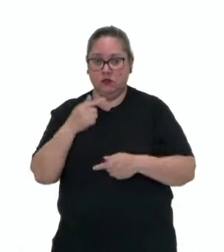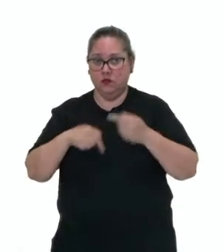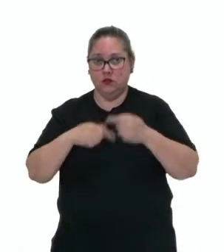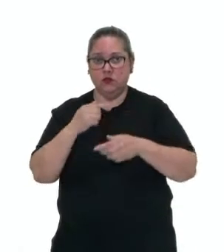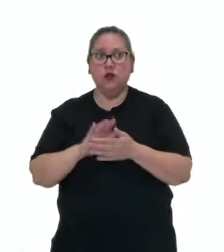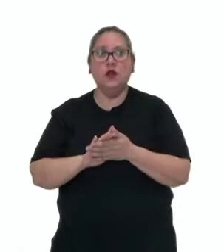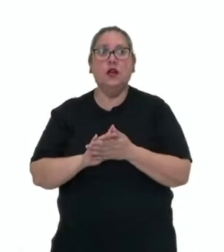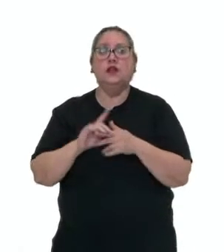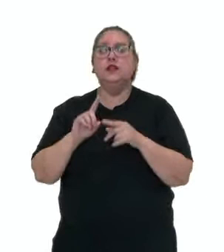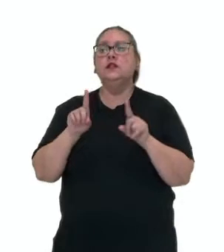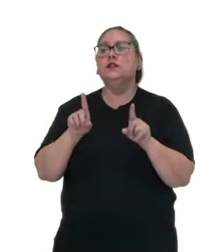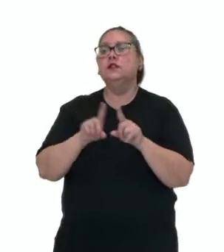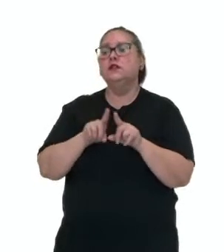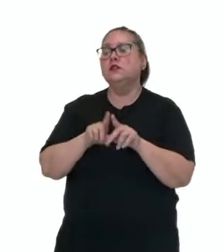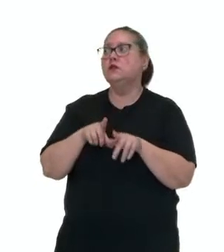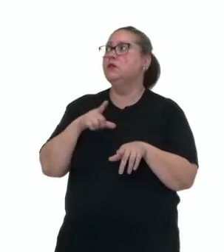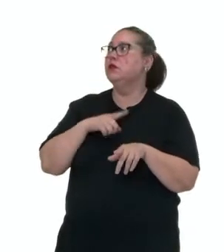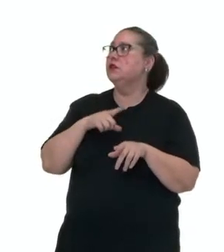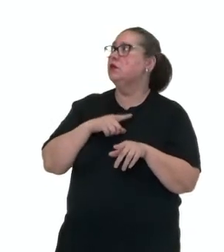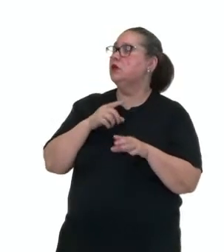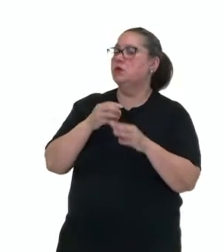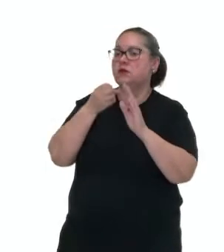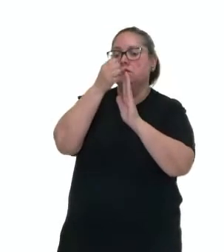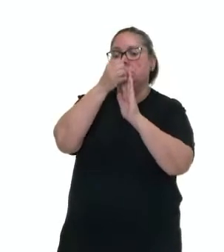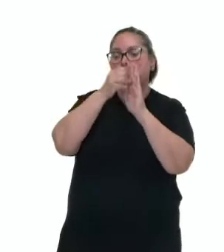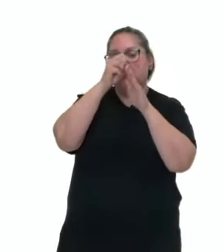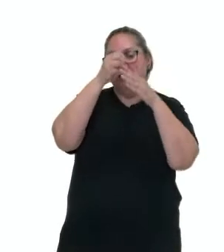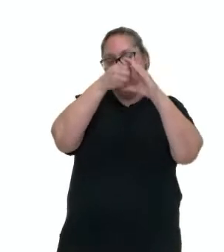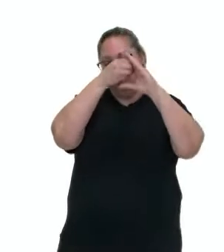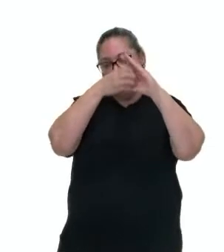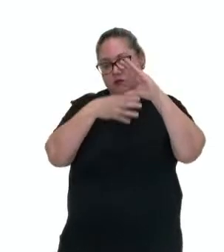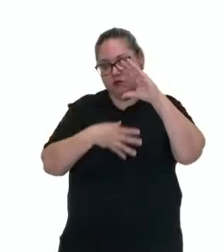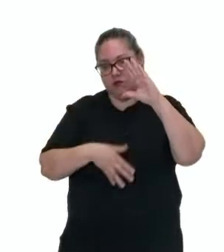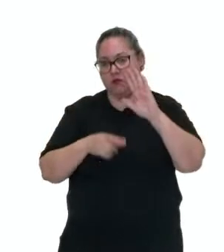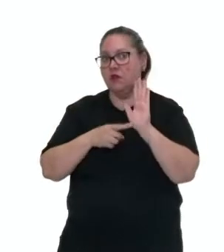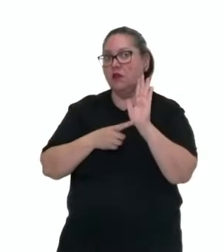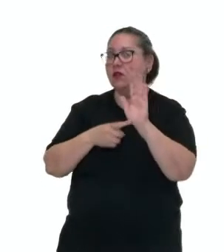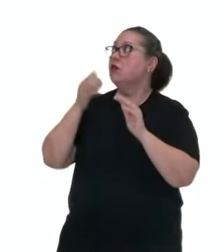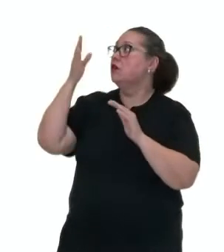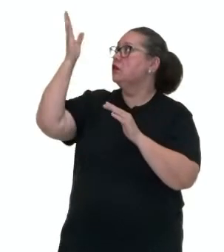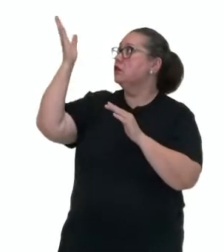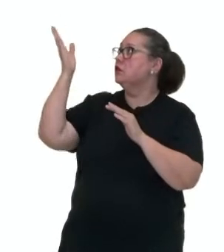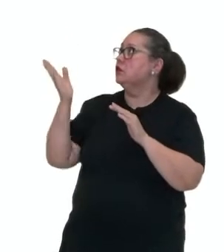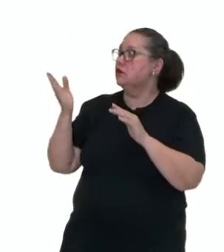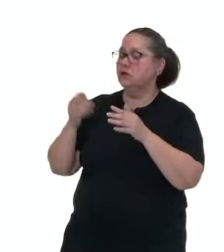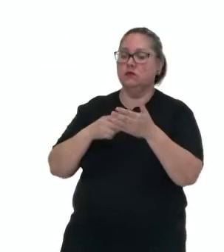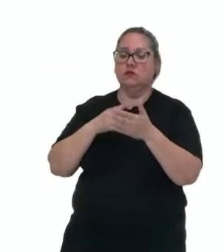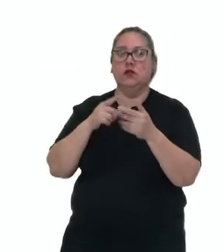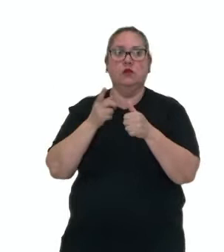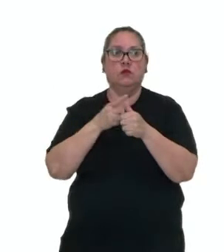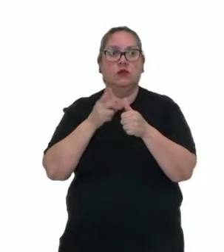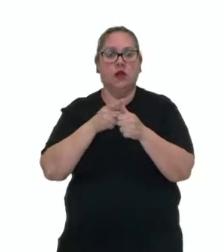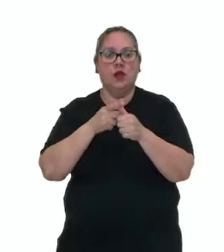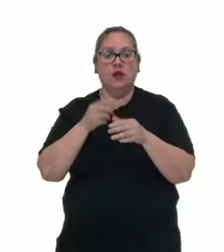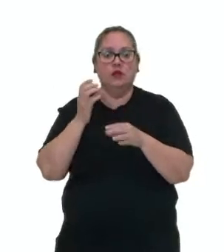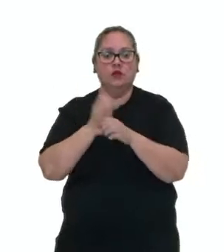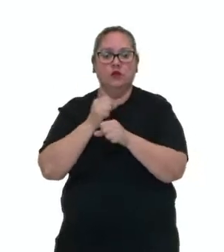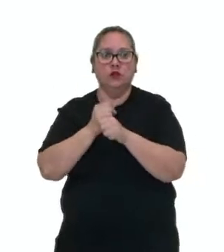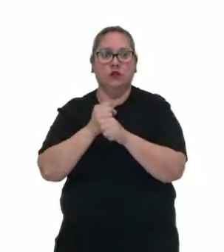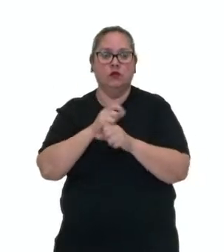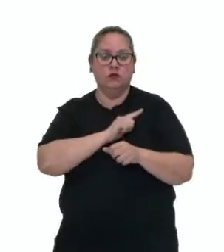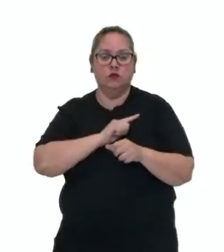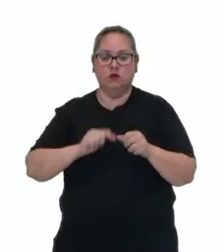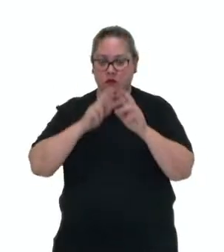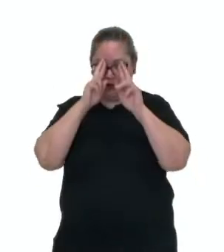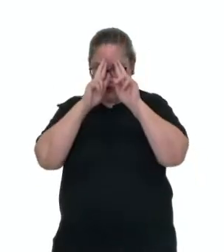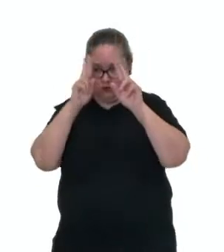político. E aí nós temos aqui algumas definições que, conforme vai aparecer na sua tela, nós temos a democracia plena, que são onde os governos